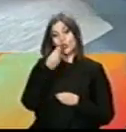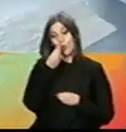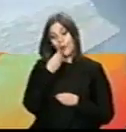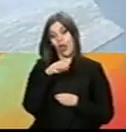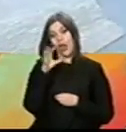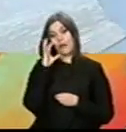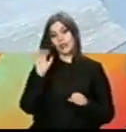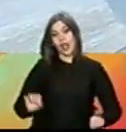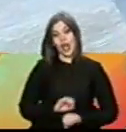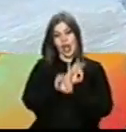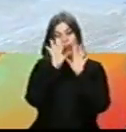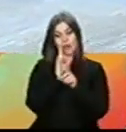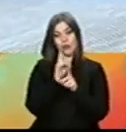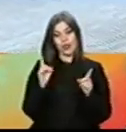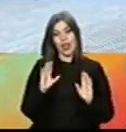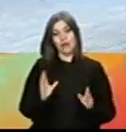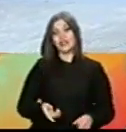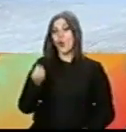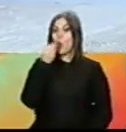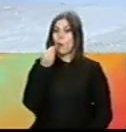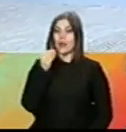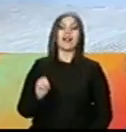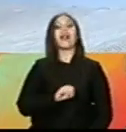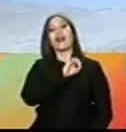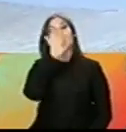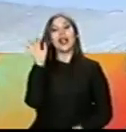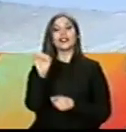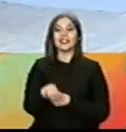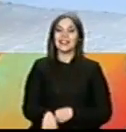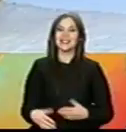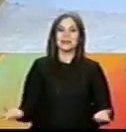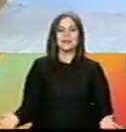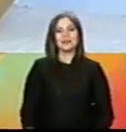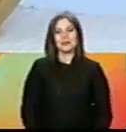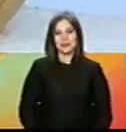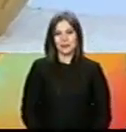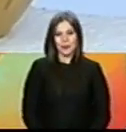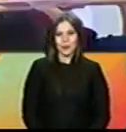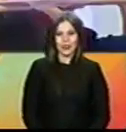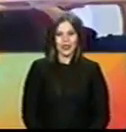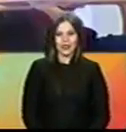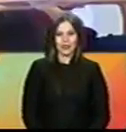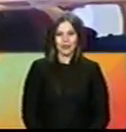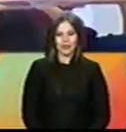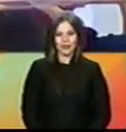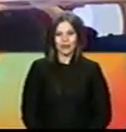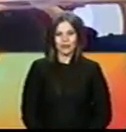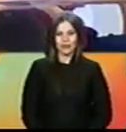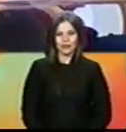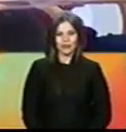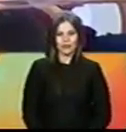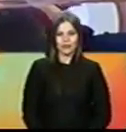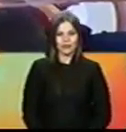Claro. Até temos marmitar e tudo. Exatamente. Se houver necessidade disso. Exatamente. Muito agradecidos que eu tenho ouvido.